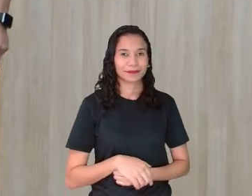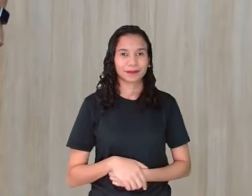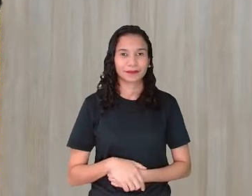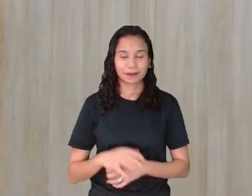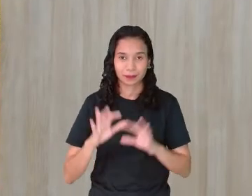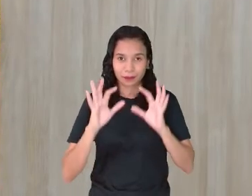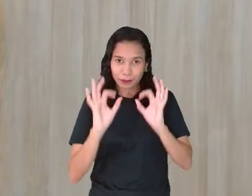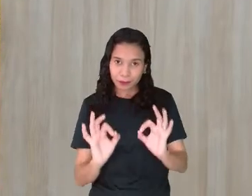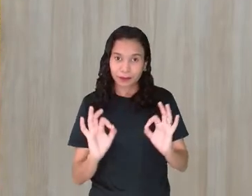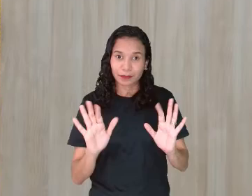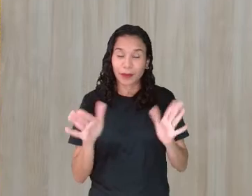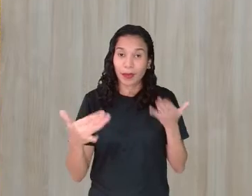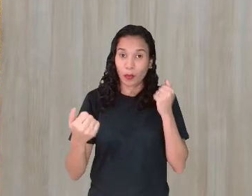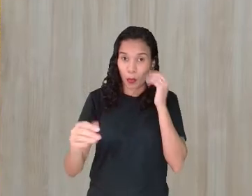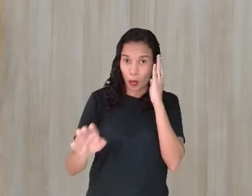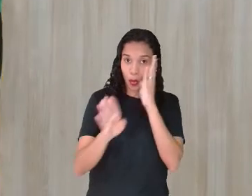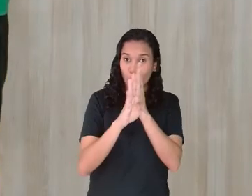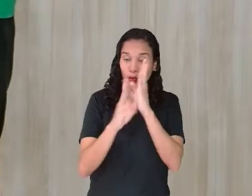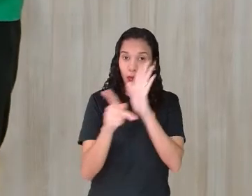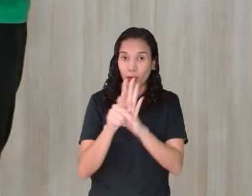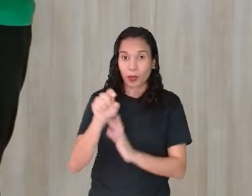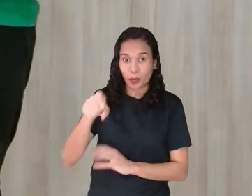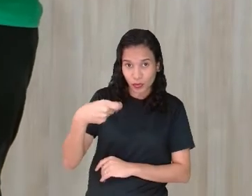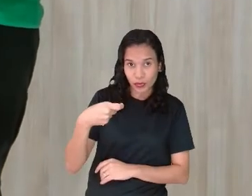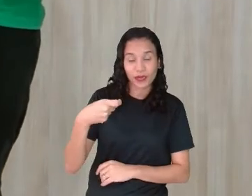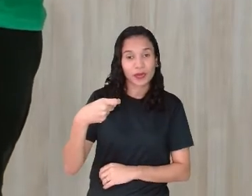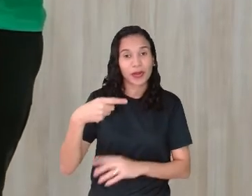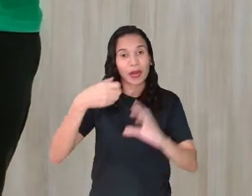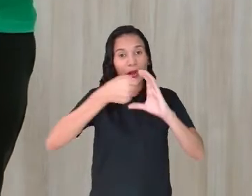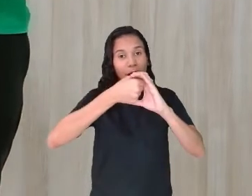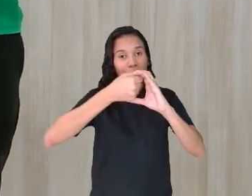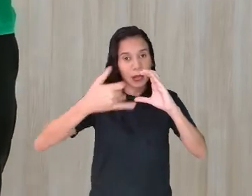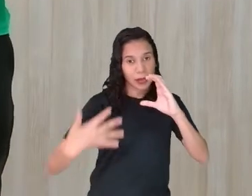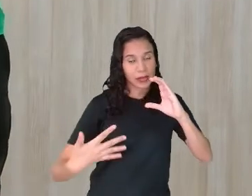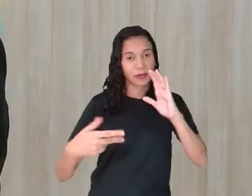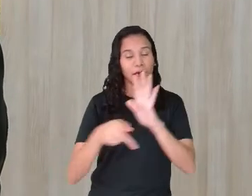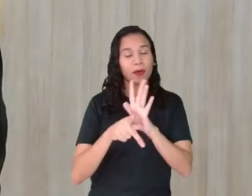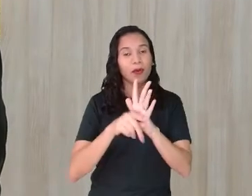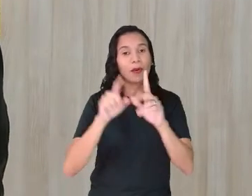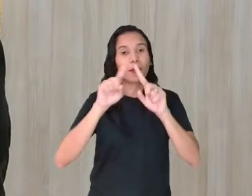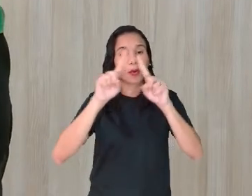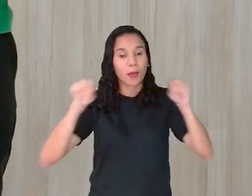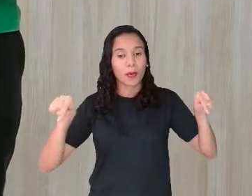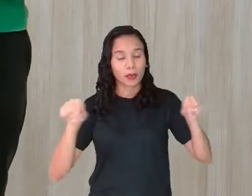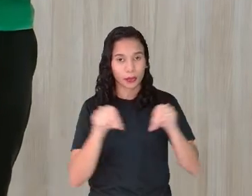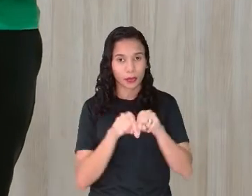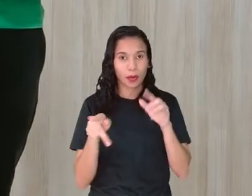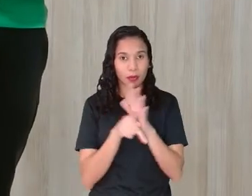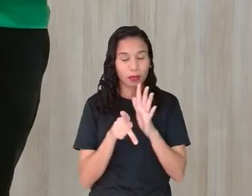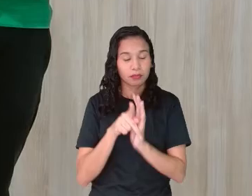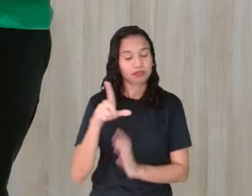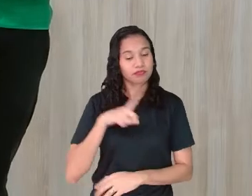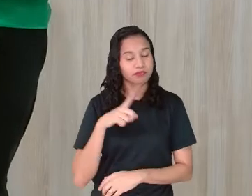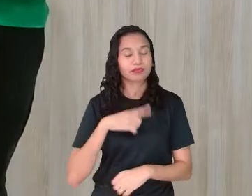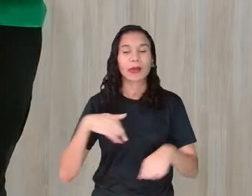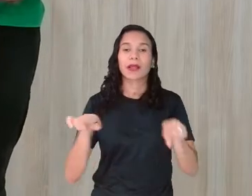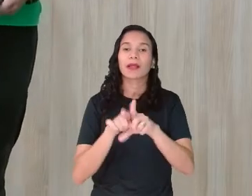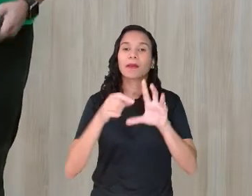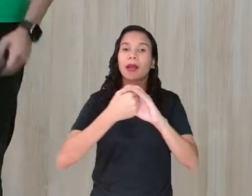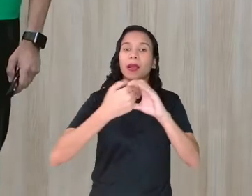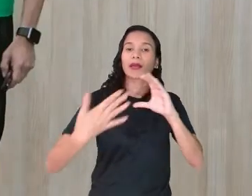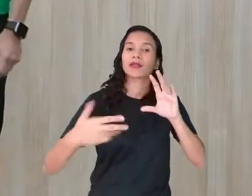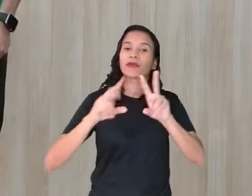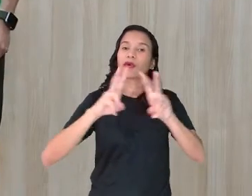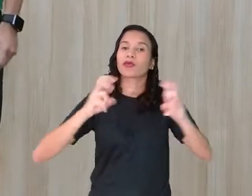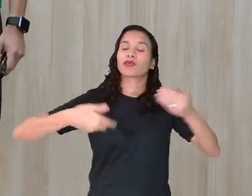obtusângulo. Então, descobri aí o valor de x, classifiquei esse triângulo quanto aos seus lados e também classifiquei